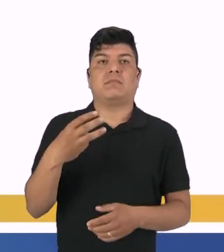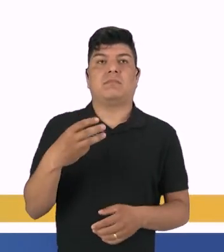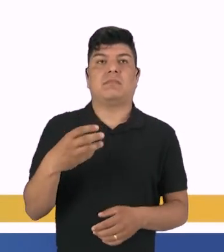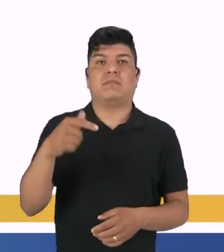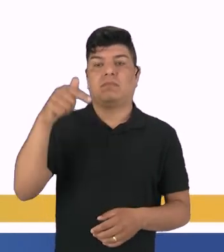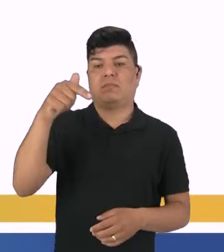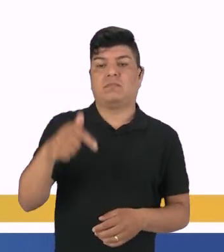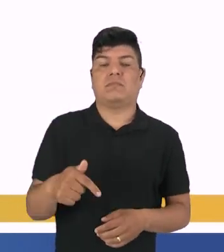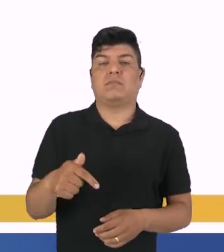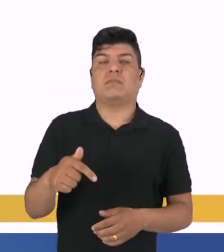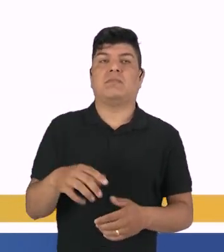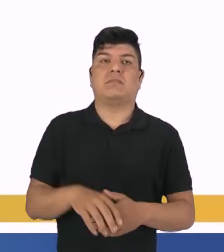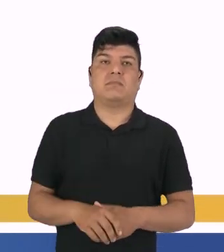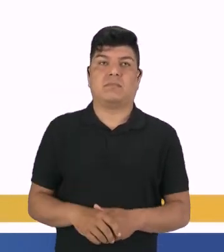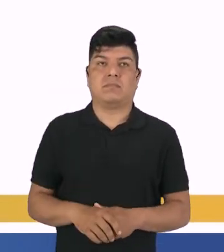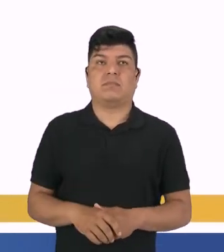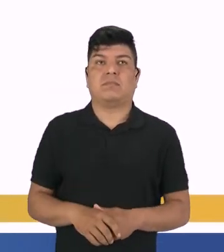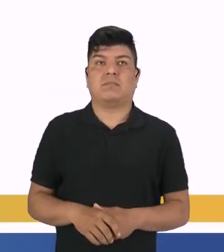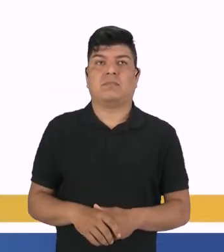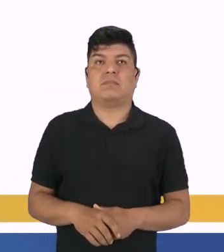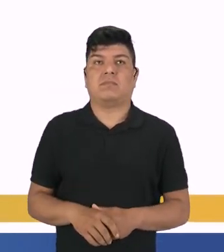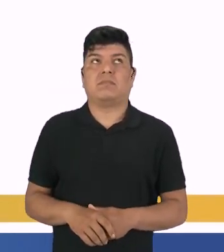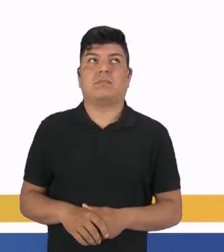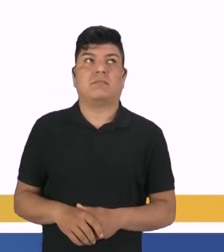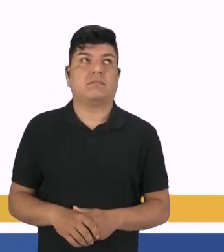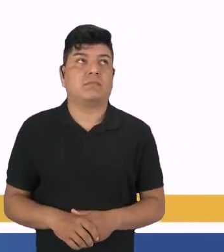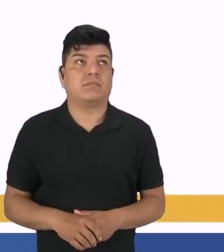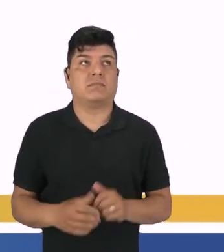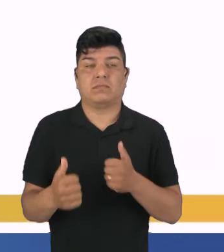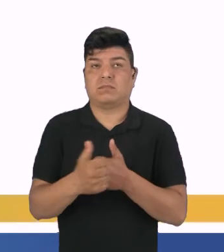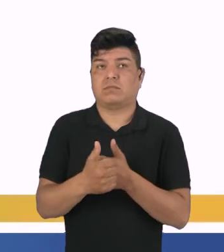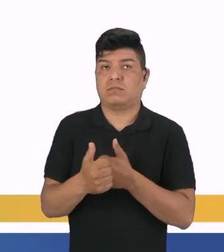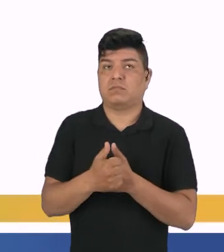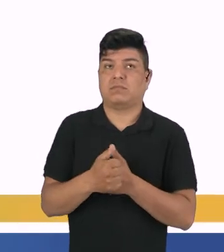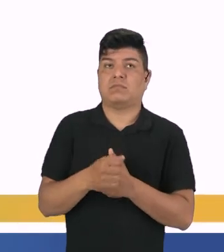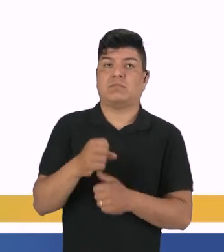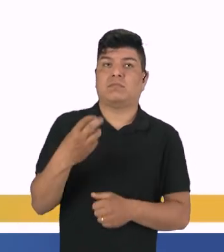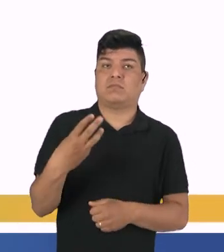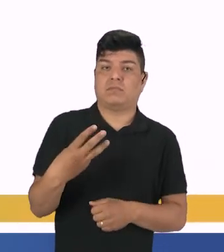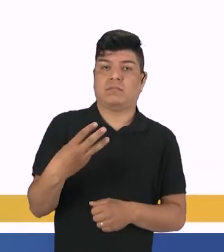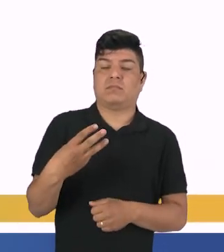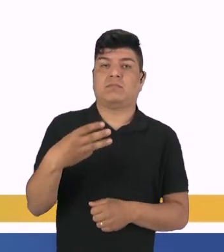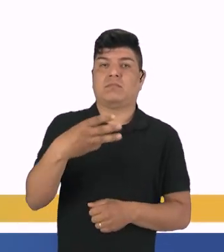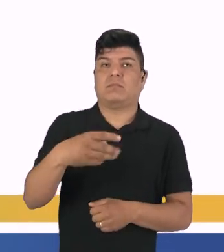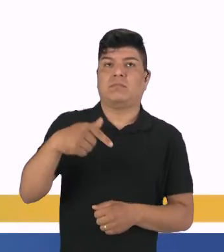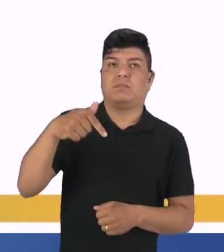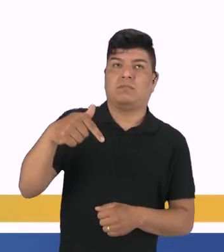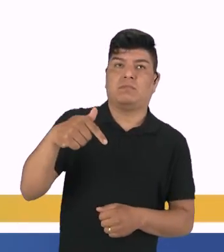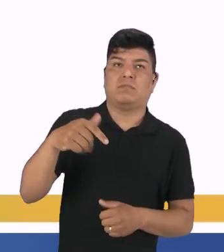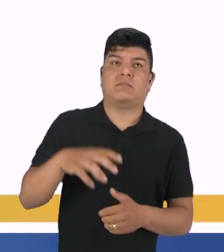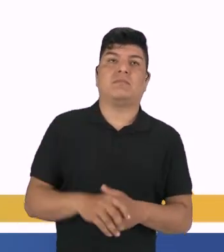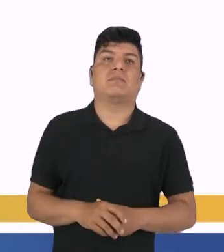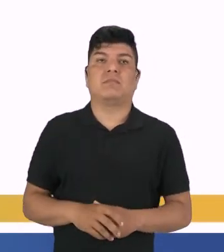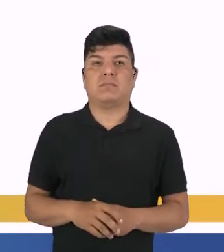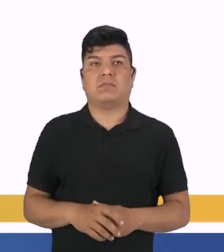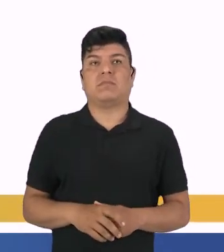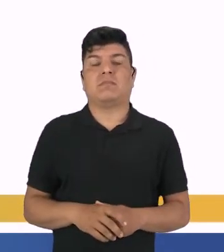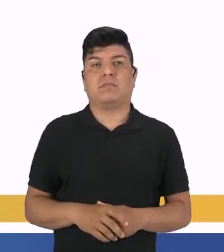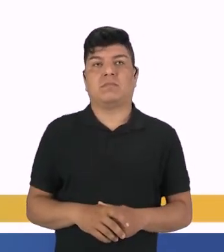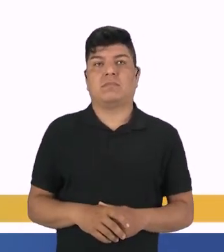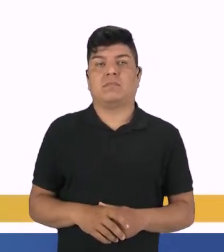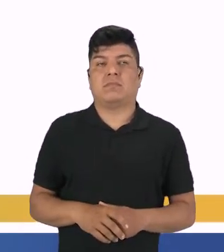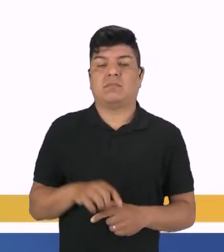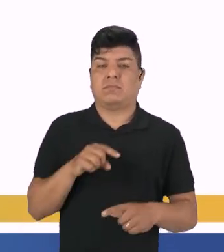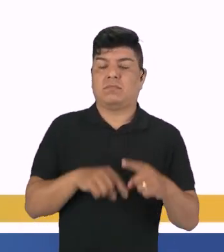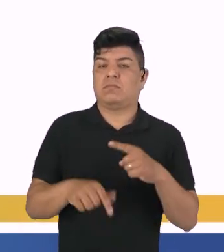o 7, né? Para o lado desse resto 3. Ficou 37, né? Porque esse eu não tinha feito a divisão